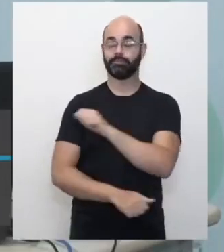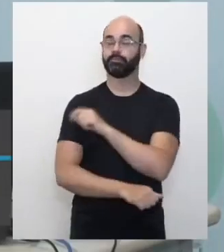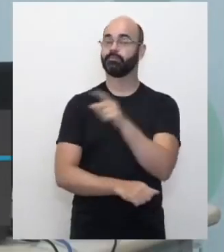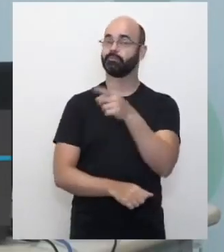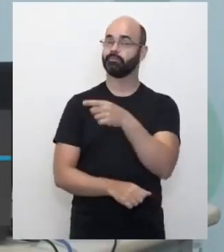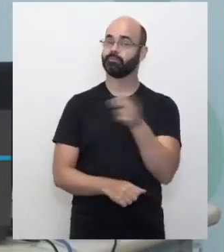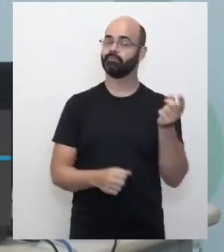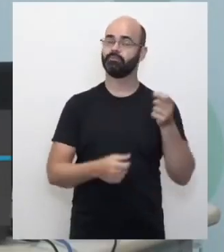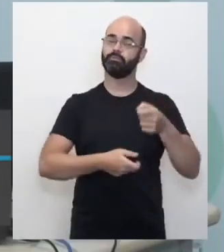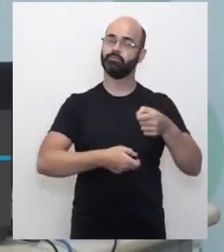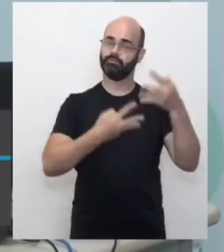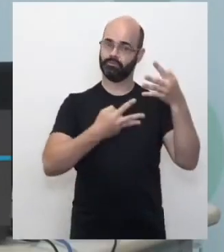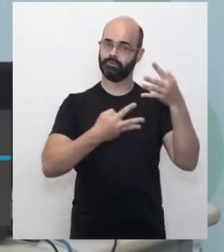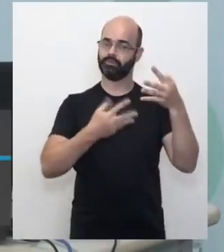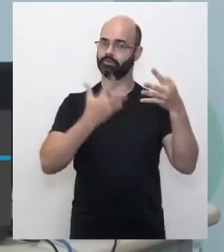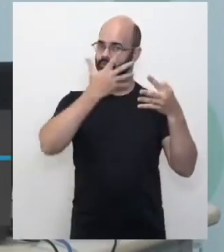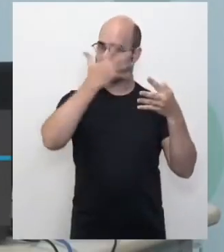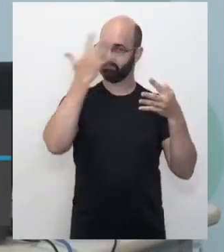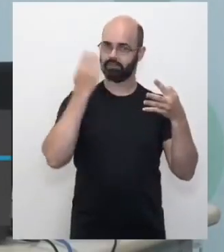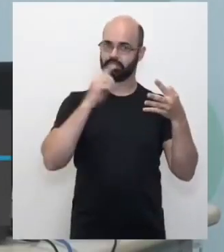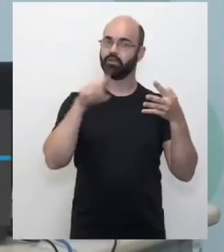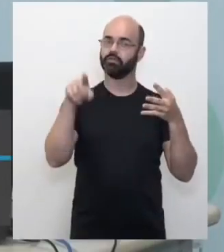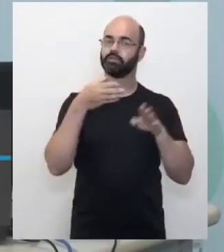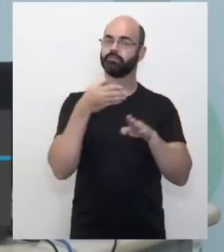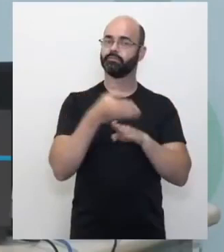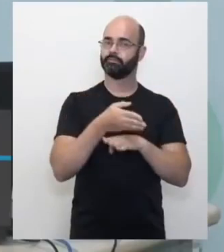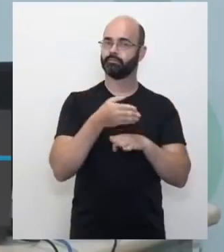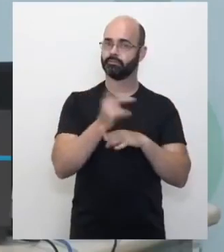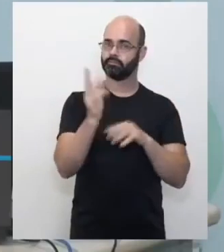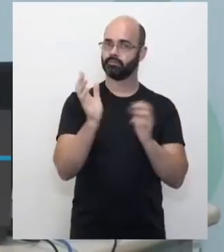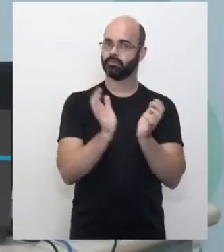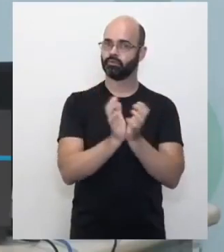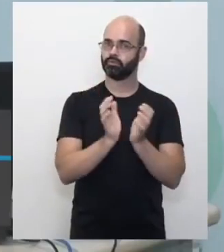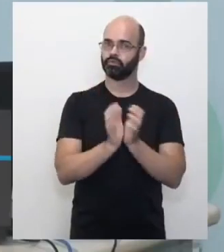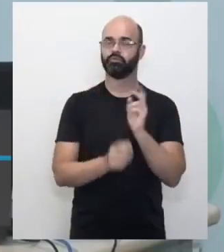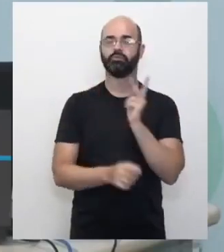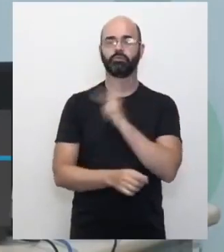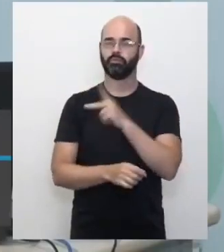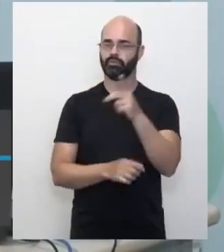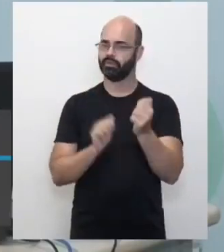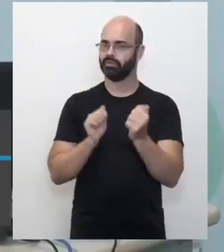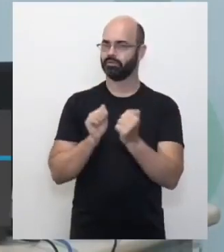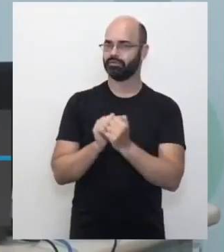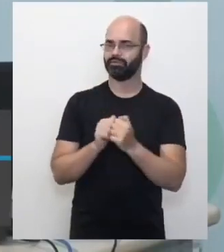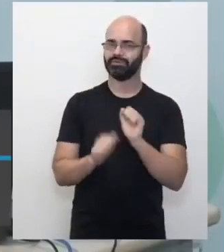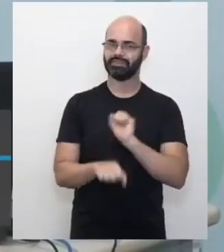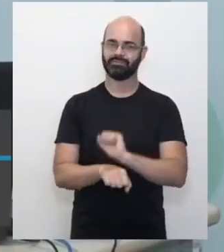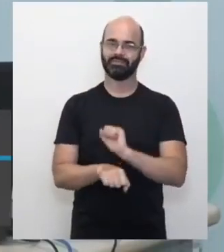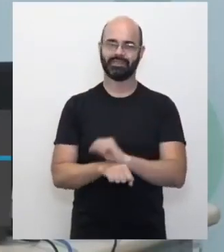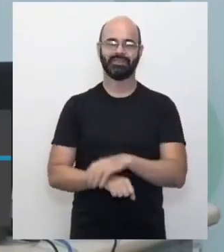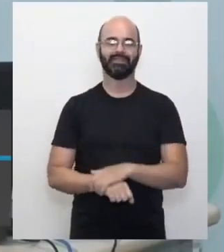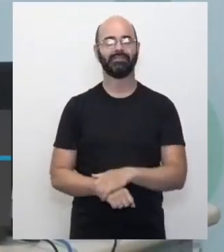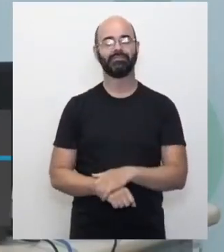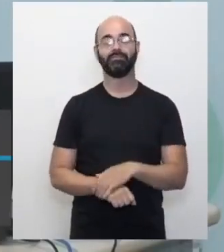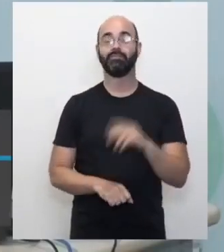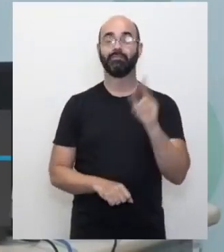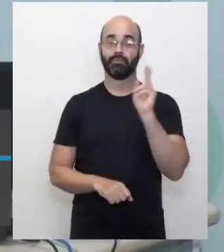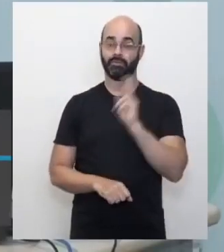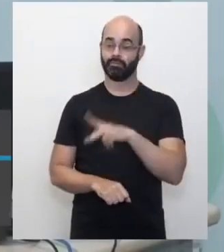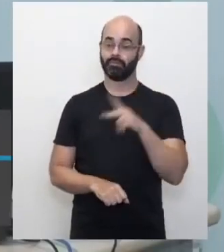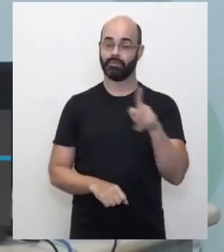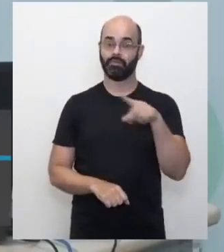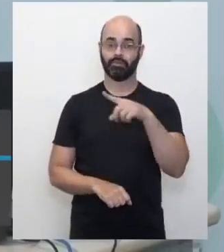no chat da sua sala de aula, da sua turma, seu professor vai estar te esperando. E você, professor, passe para nós